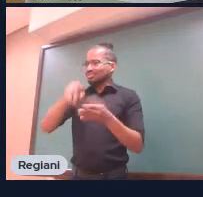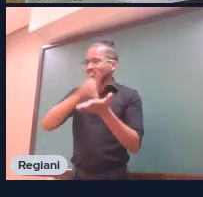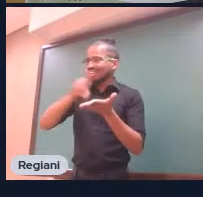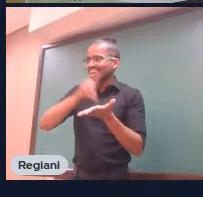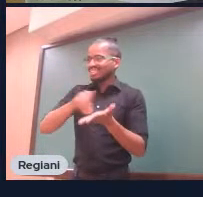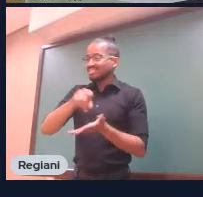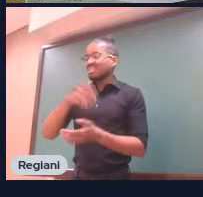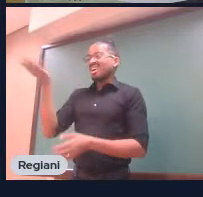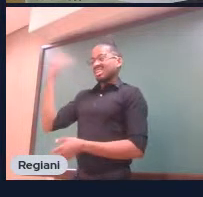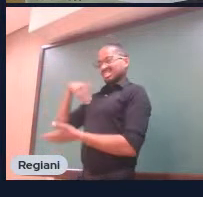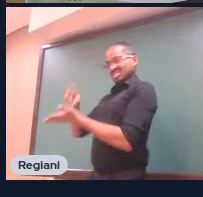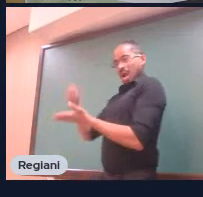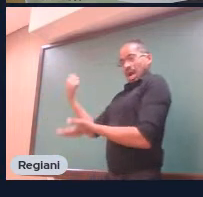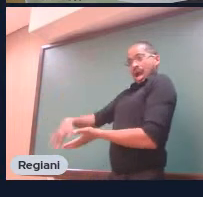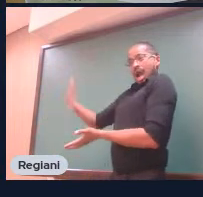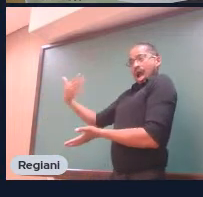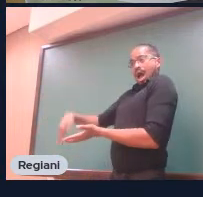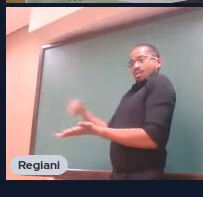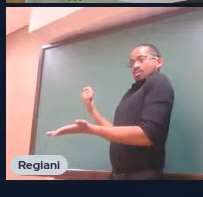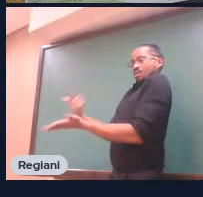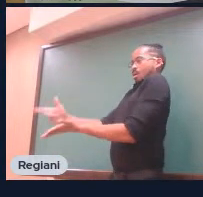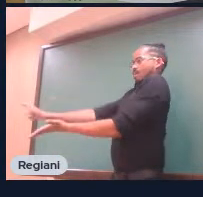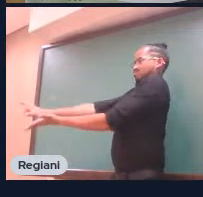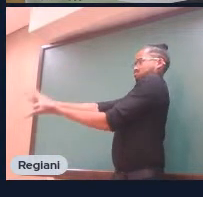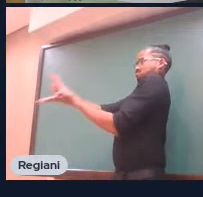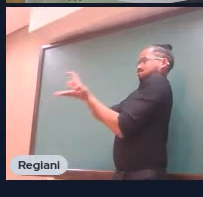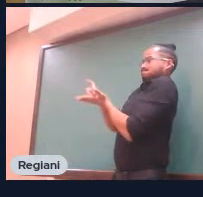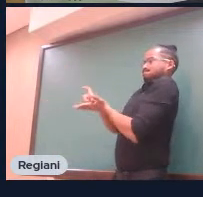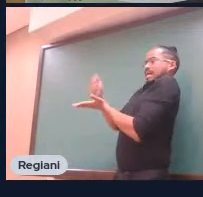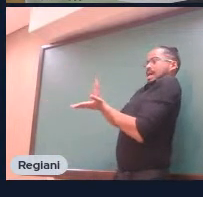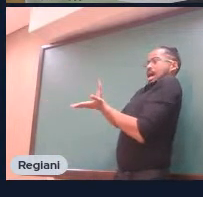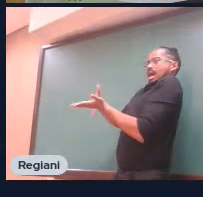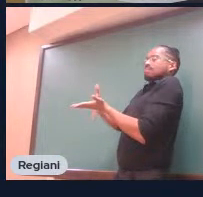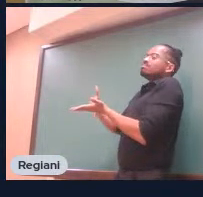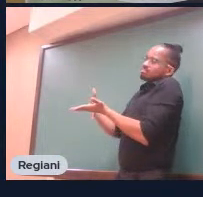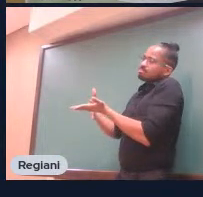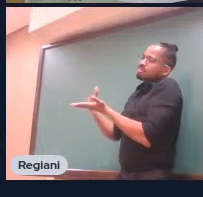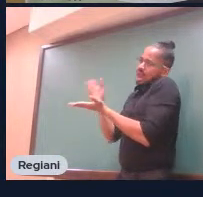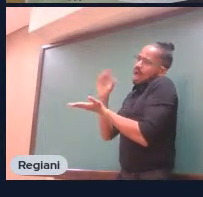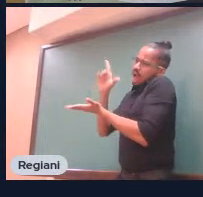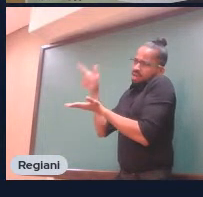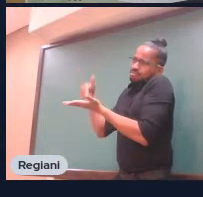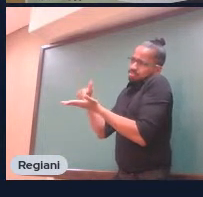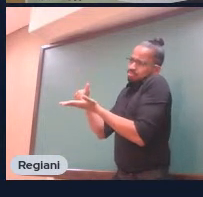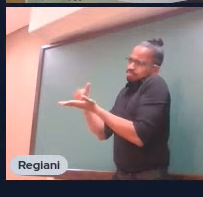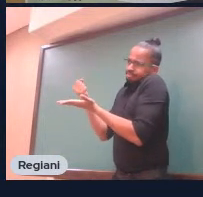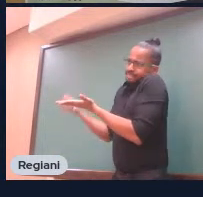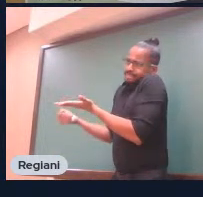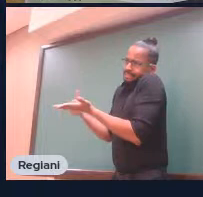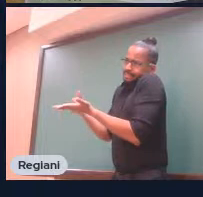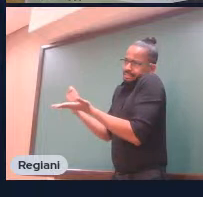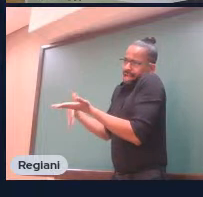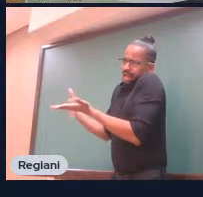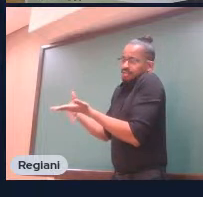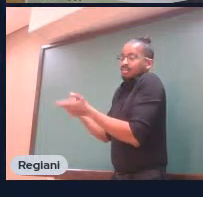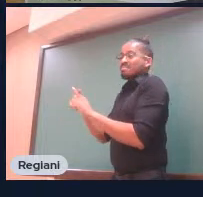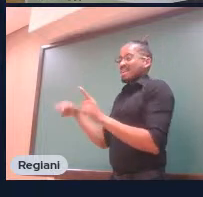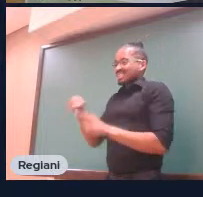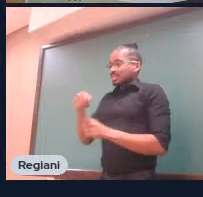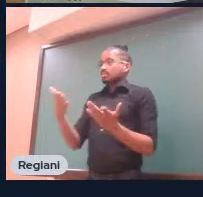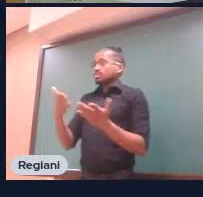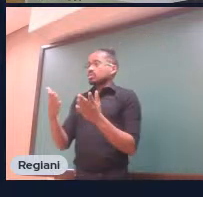são caros, mas que com certeza valem o quanto pesam, né, para